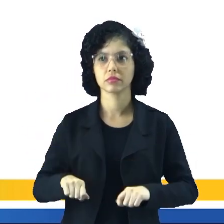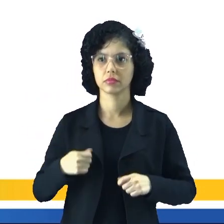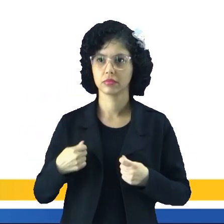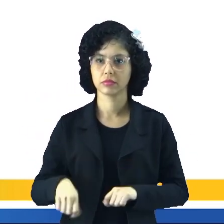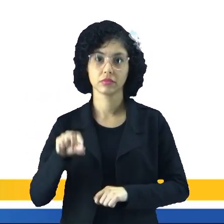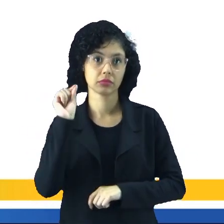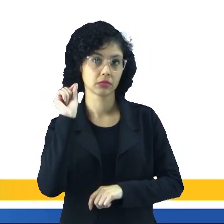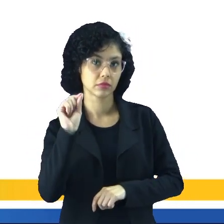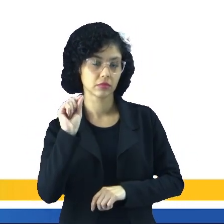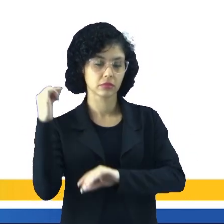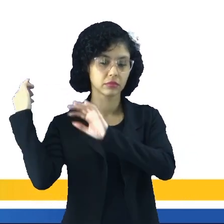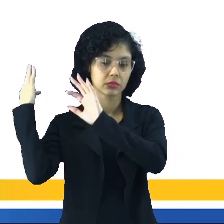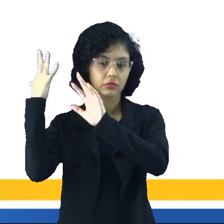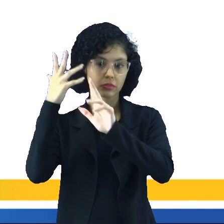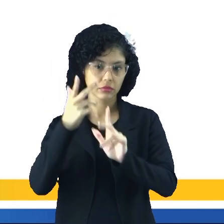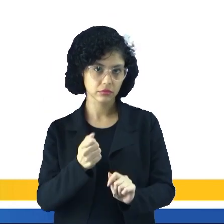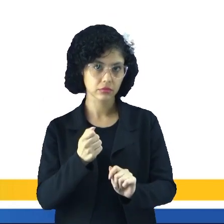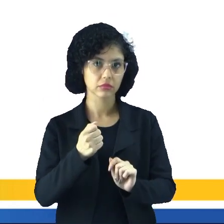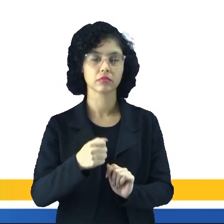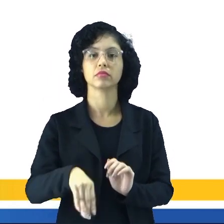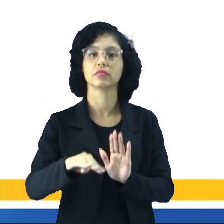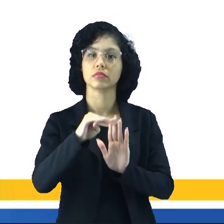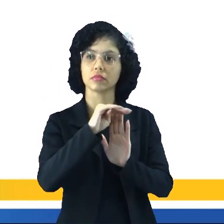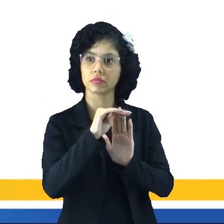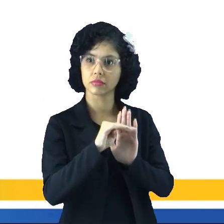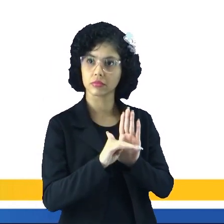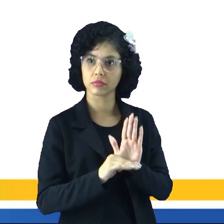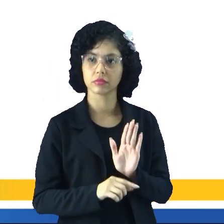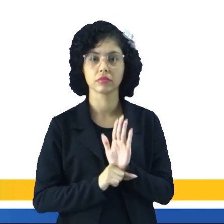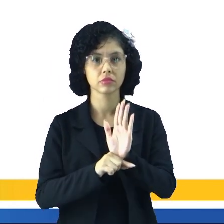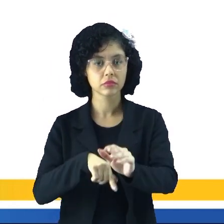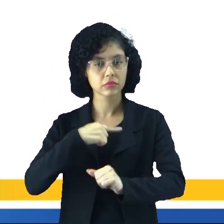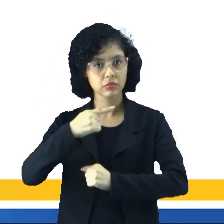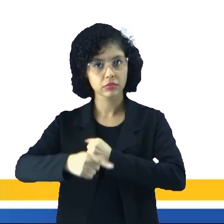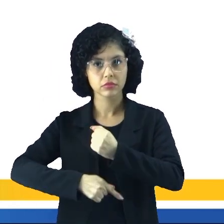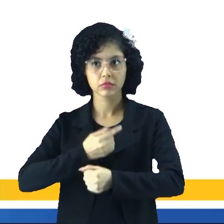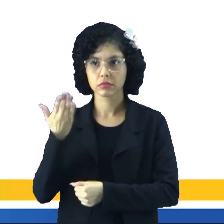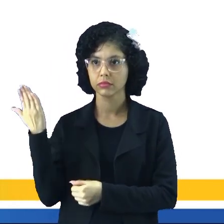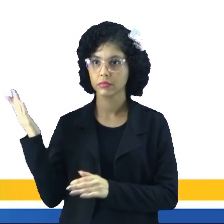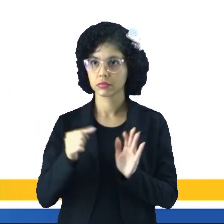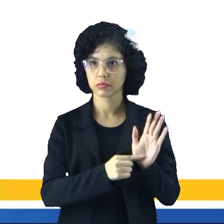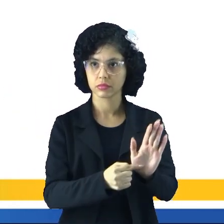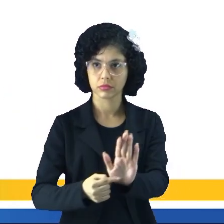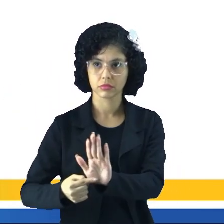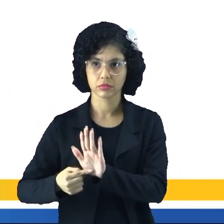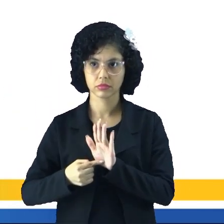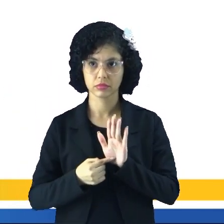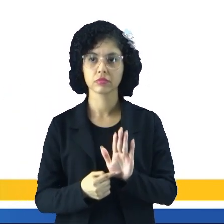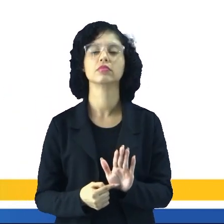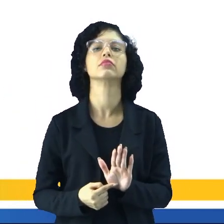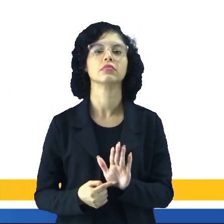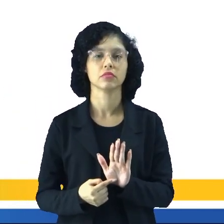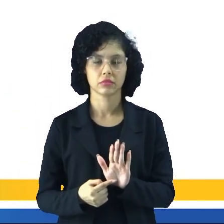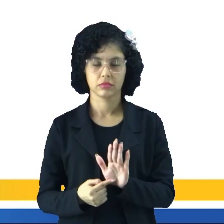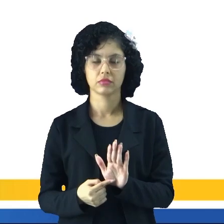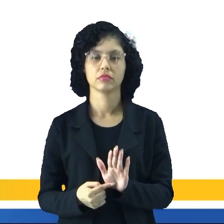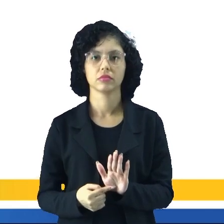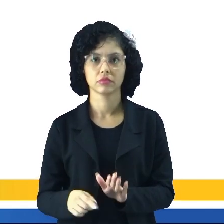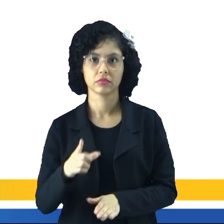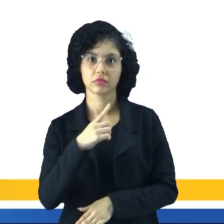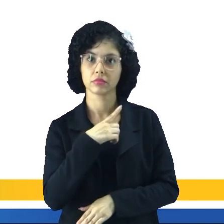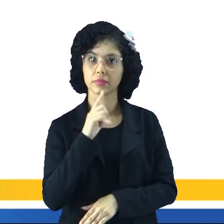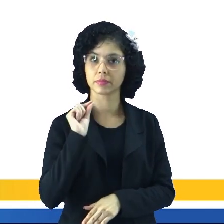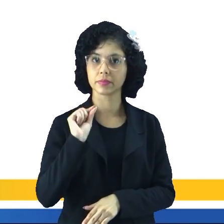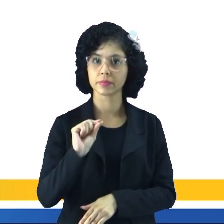precisa revisar o modelo atômico que nós temos, que está representado aqui no slide para vocês, esse modelo. Nós temos